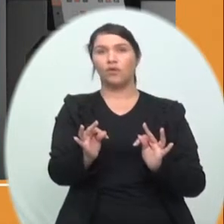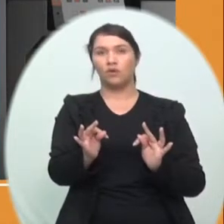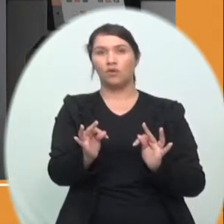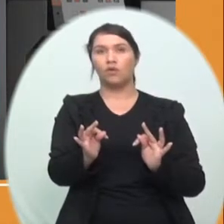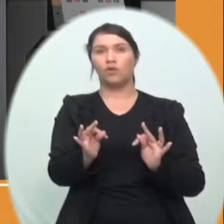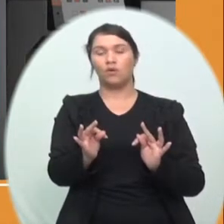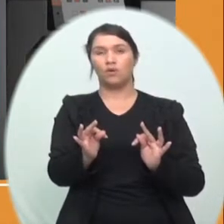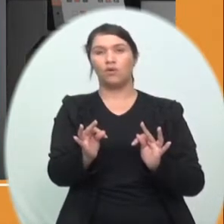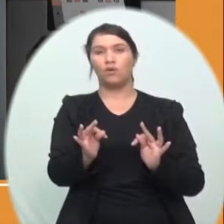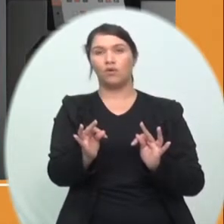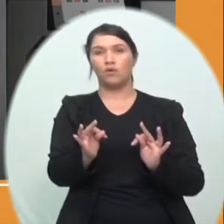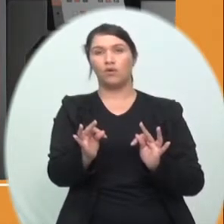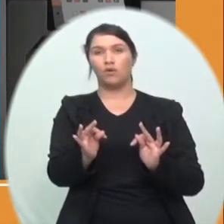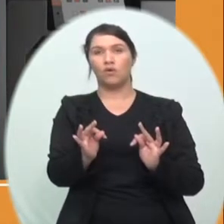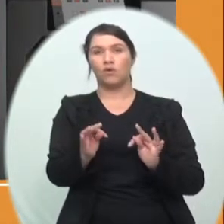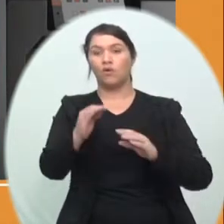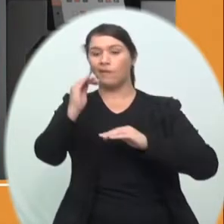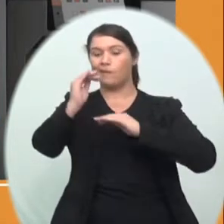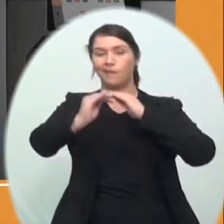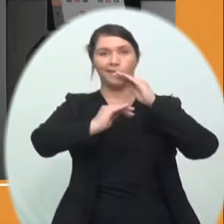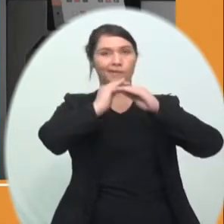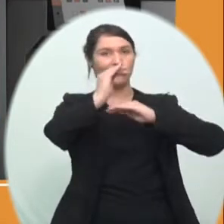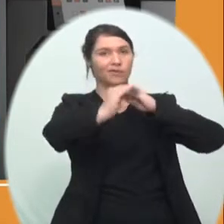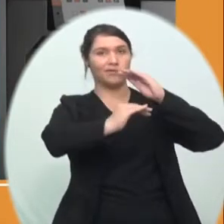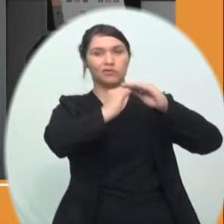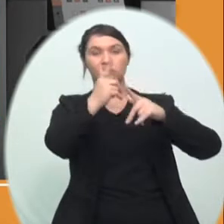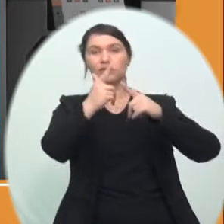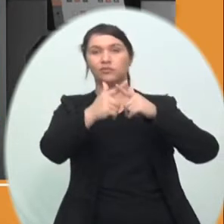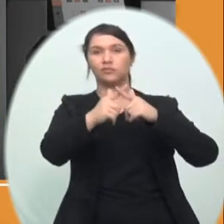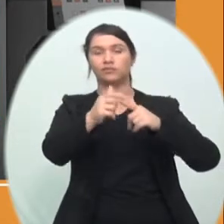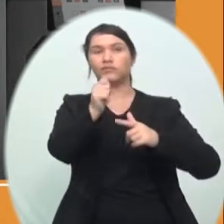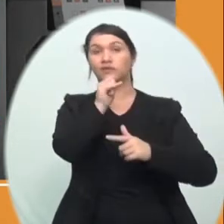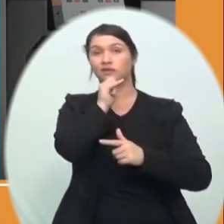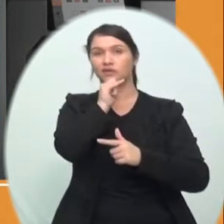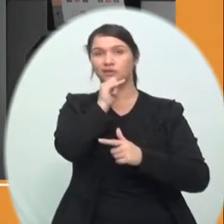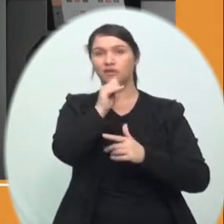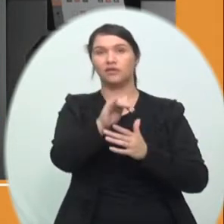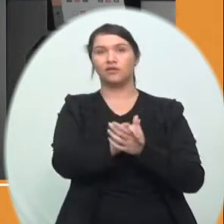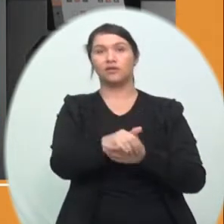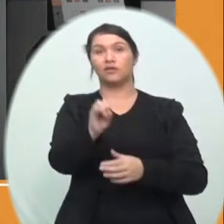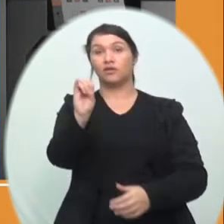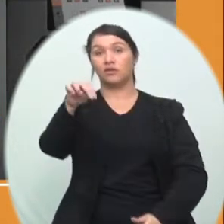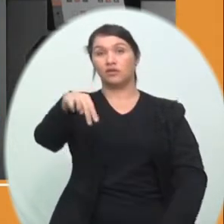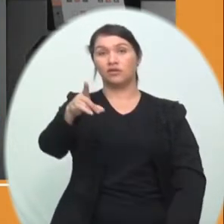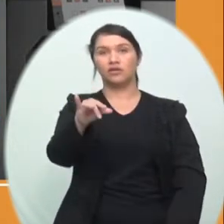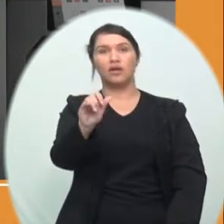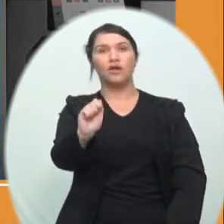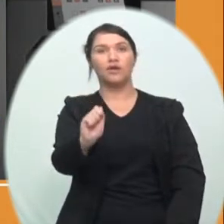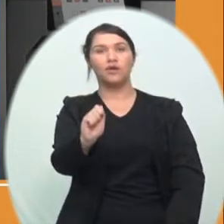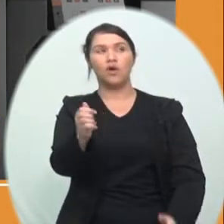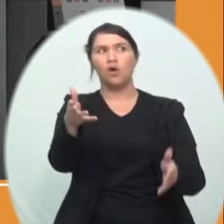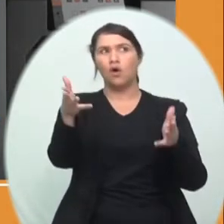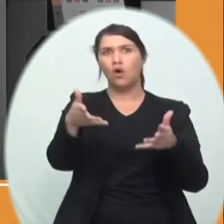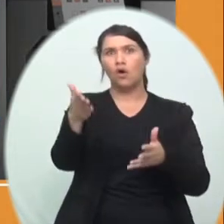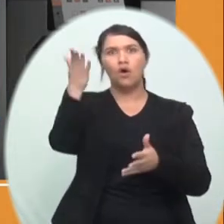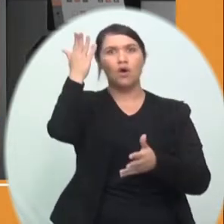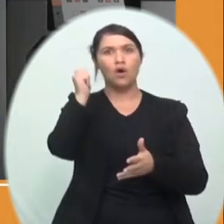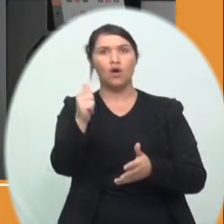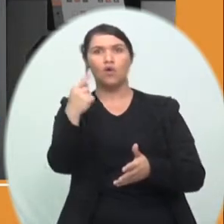dessa democratização do conhecimento. Tem um garoto lá na Índia que está falando alguma coisa que vai nos impactar aqui. Não